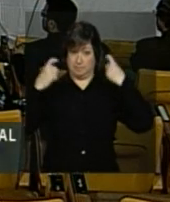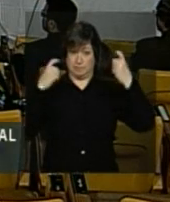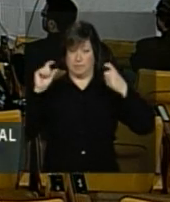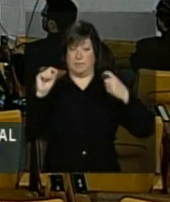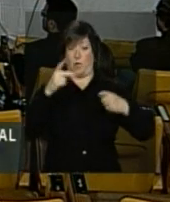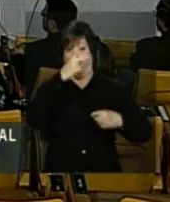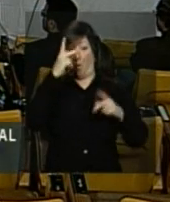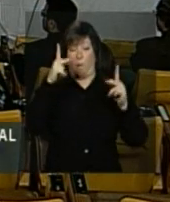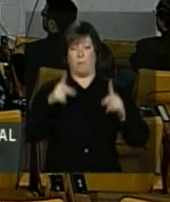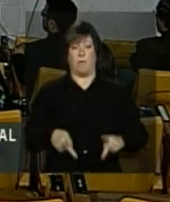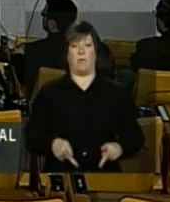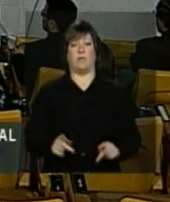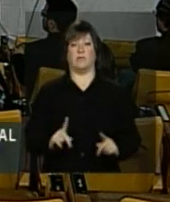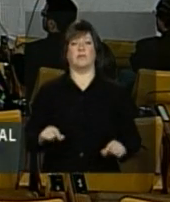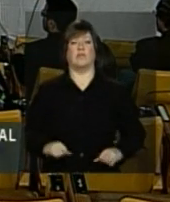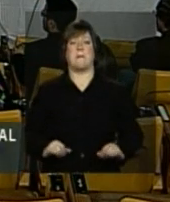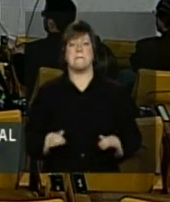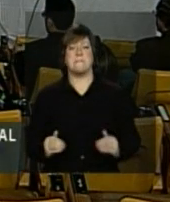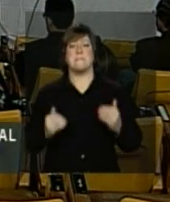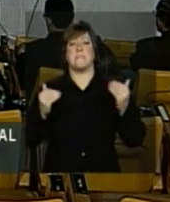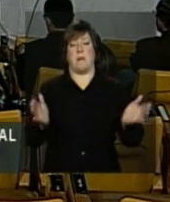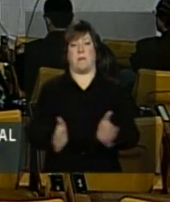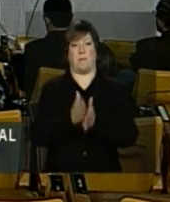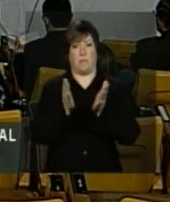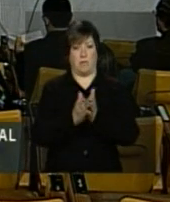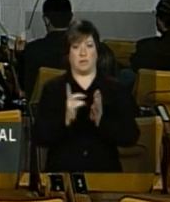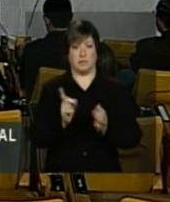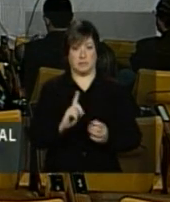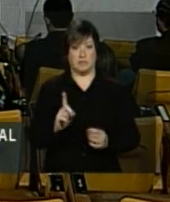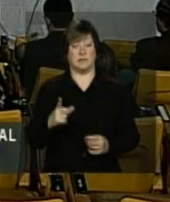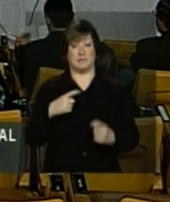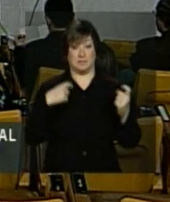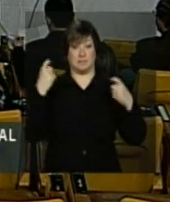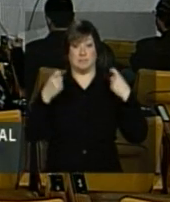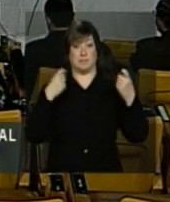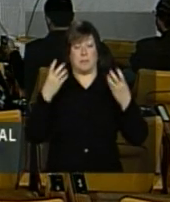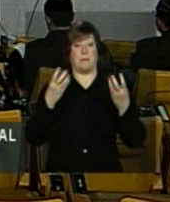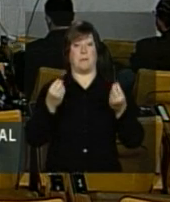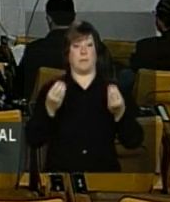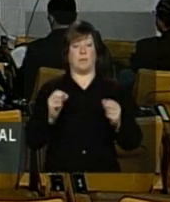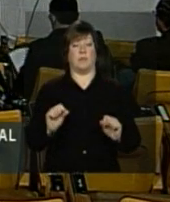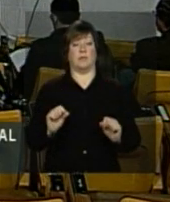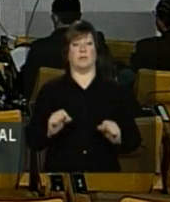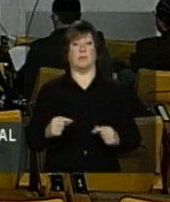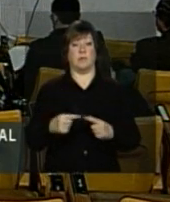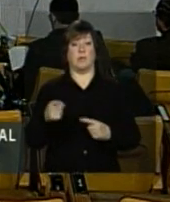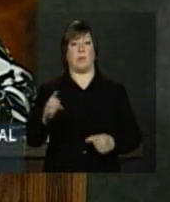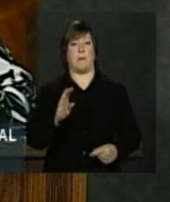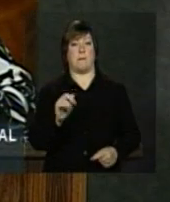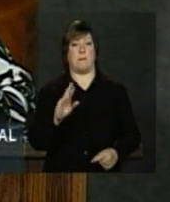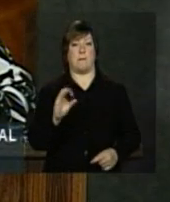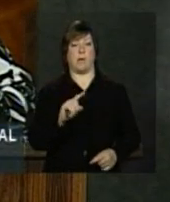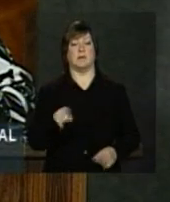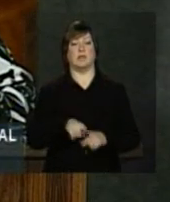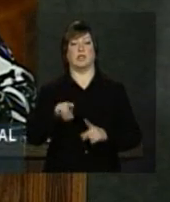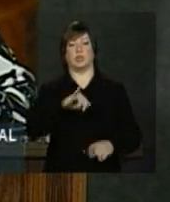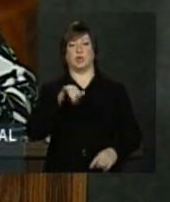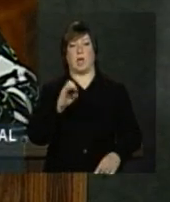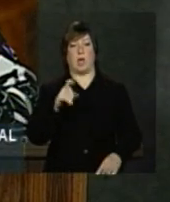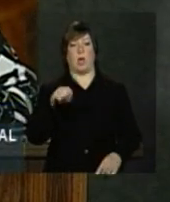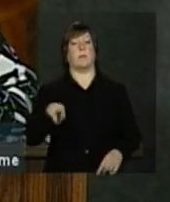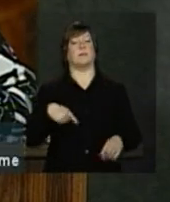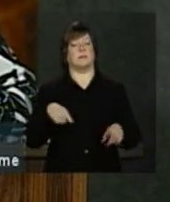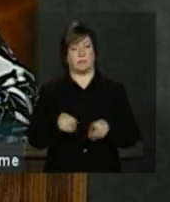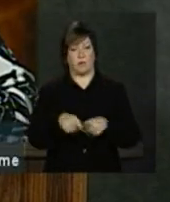população não saia mais pobre tem uma preocupação muito grande nossa como concordando aqui com o Barbosa e com a Joelma que é com